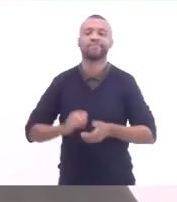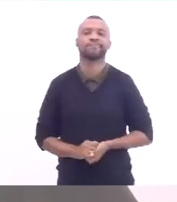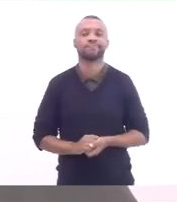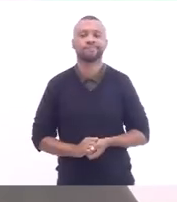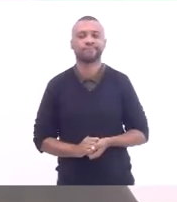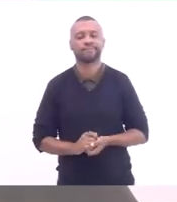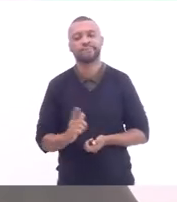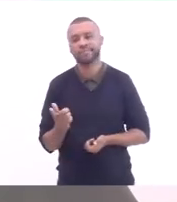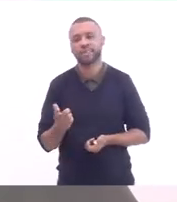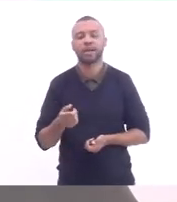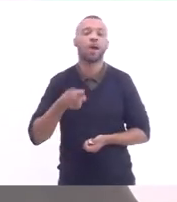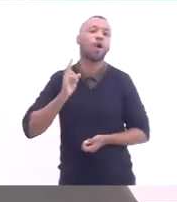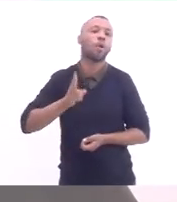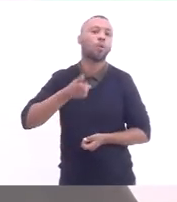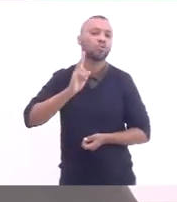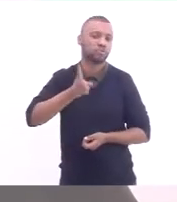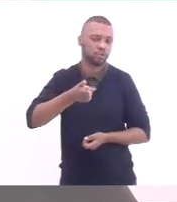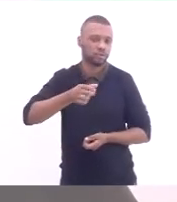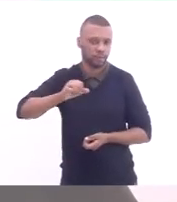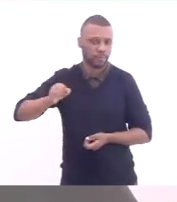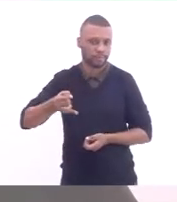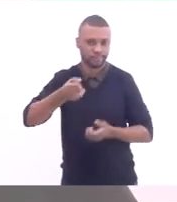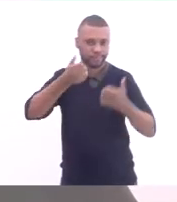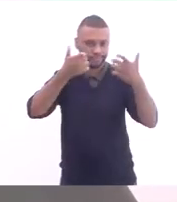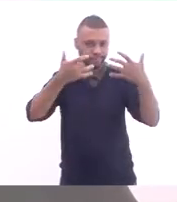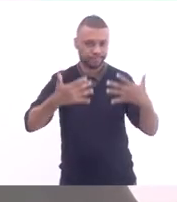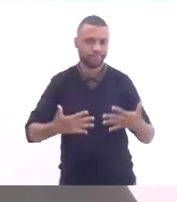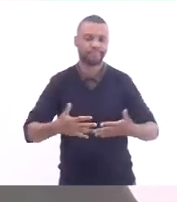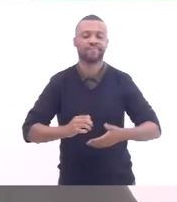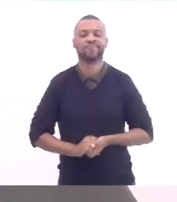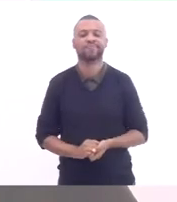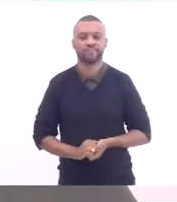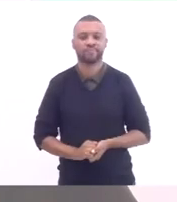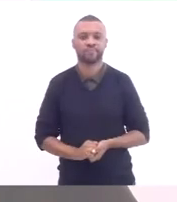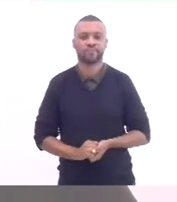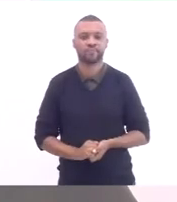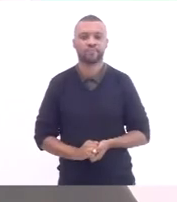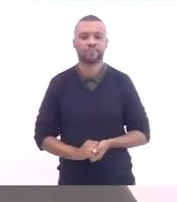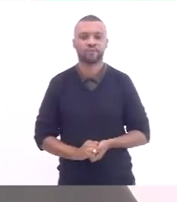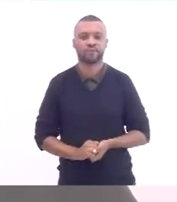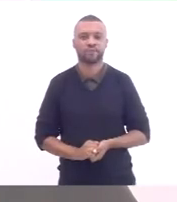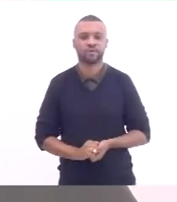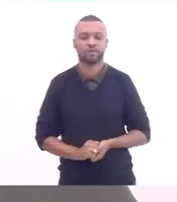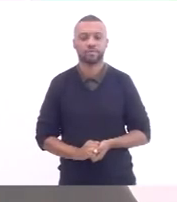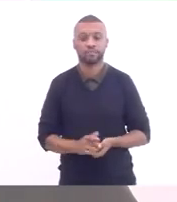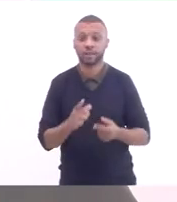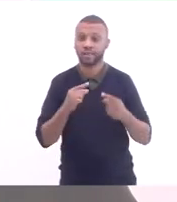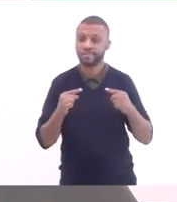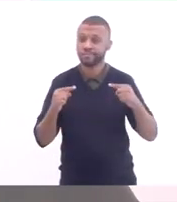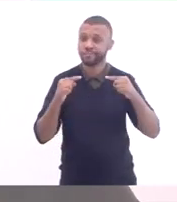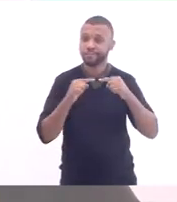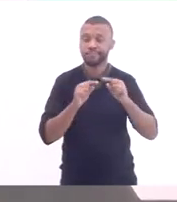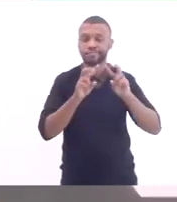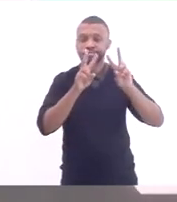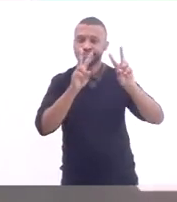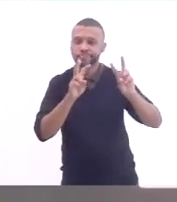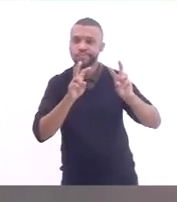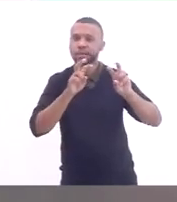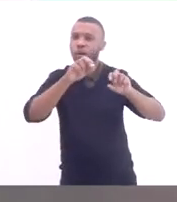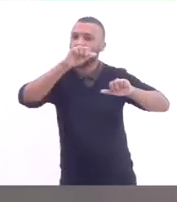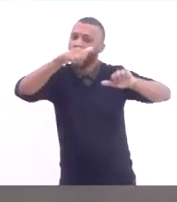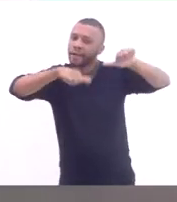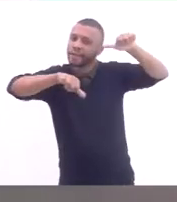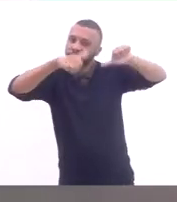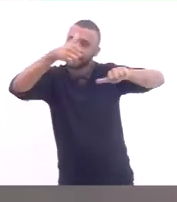mas continuando. Ao mesmo tempo, né, e tem a ver com esta